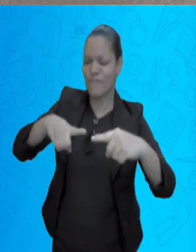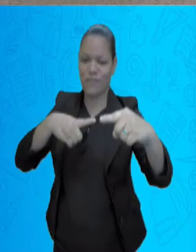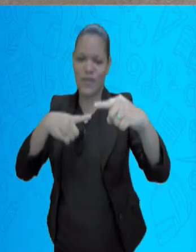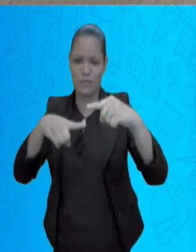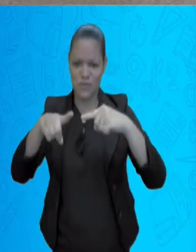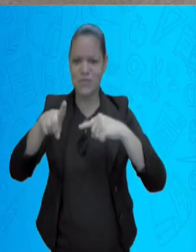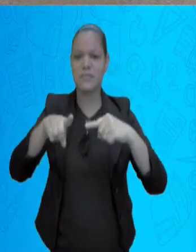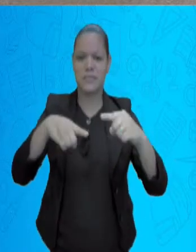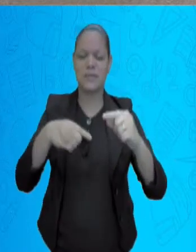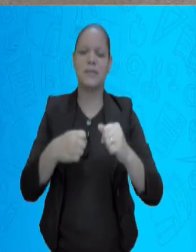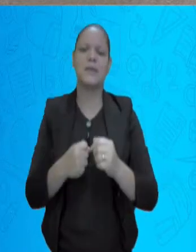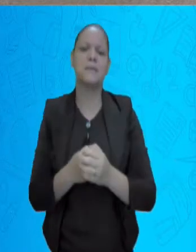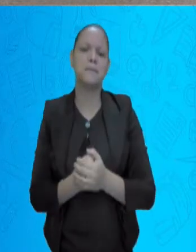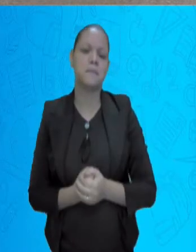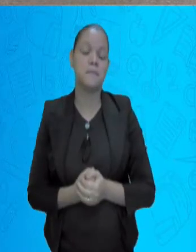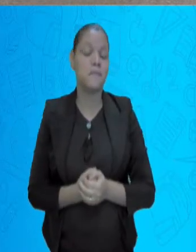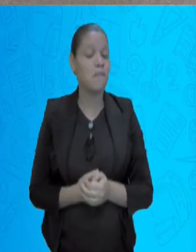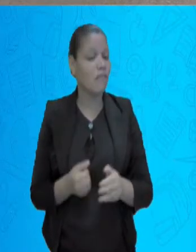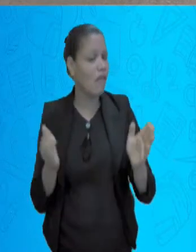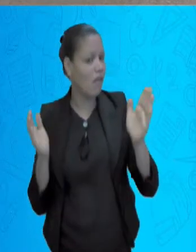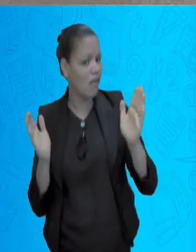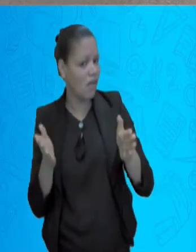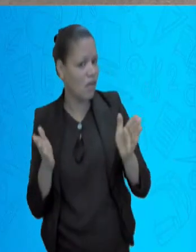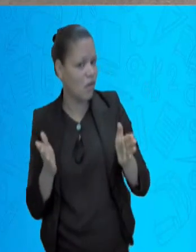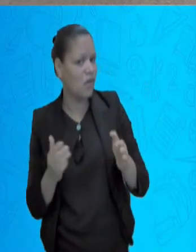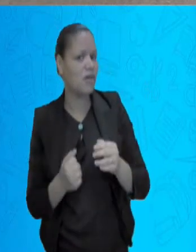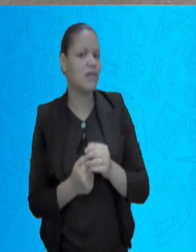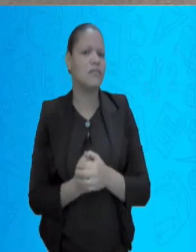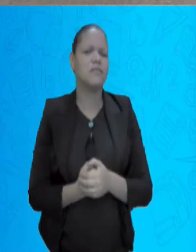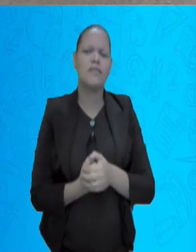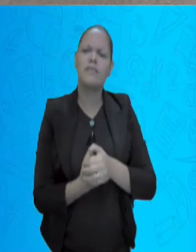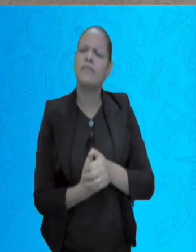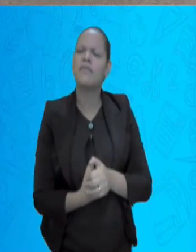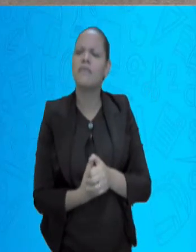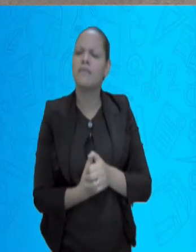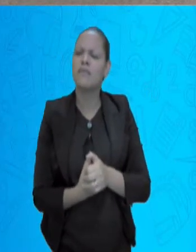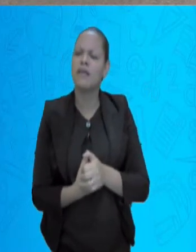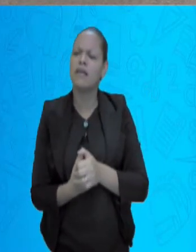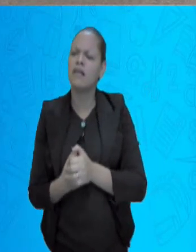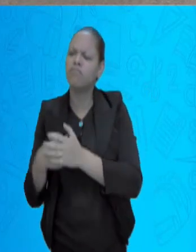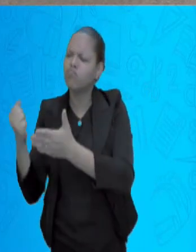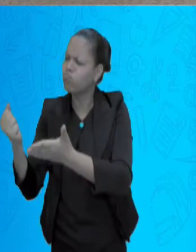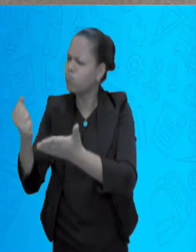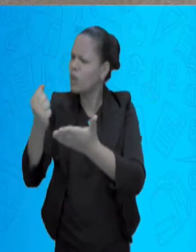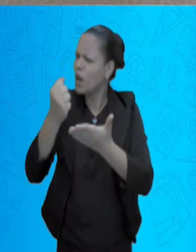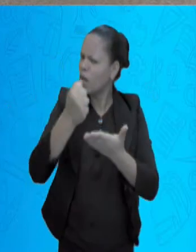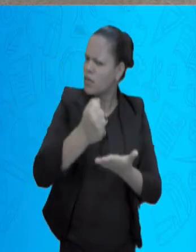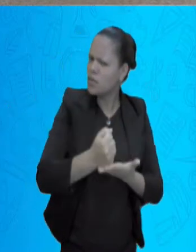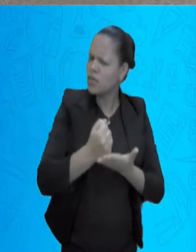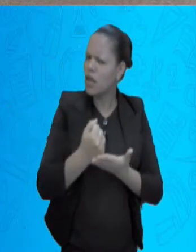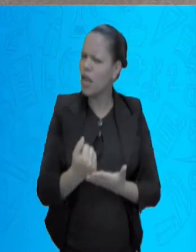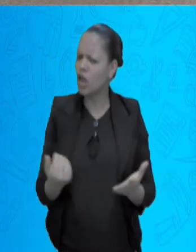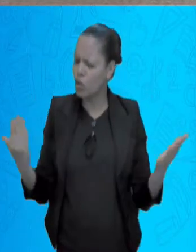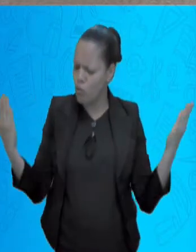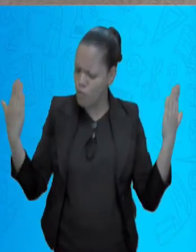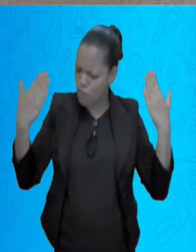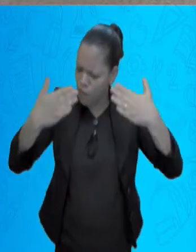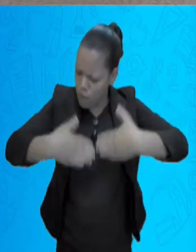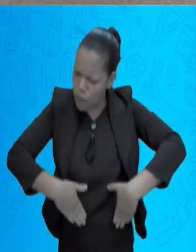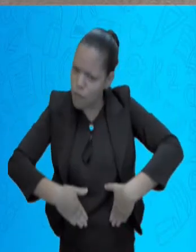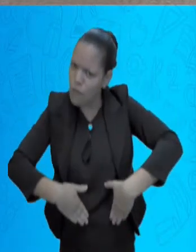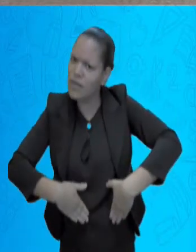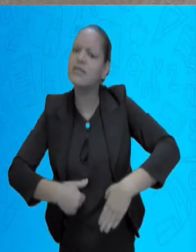nós estamos trazendo para vocês um desafio. Vamos ver se todo mundo entendeu a proposta da aula de